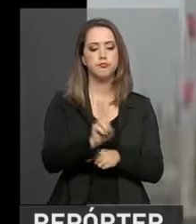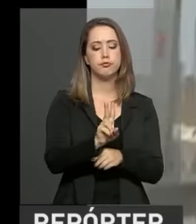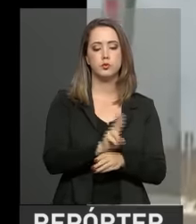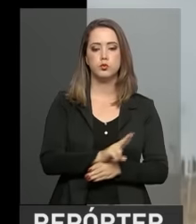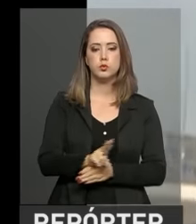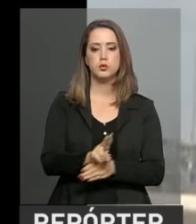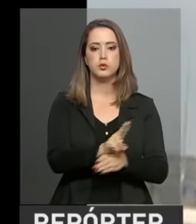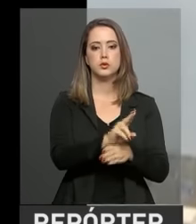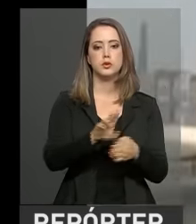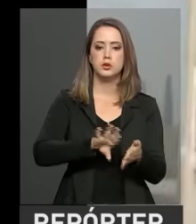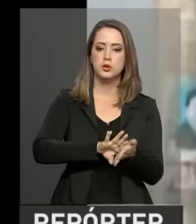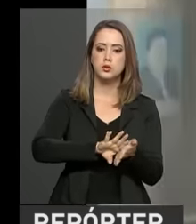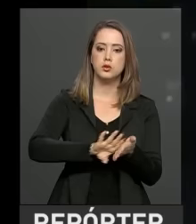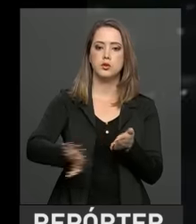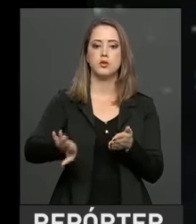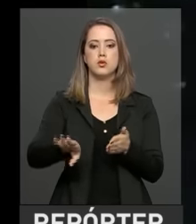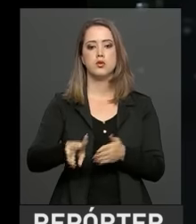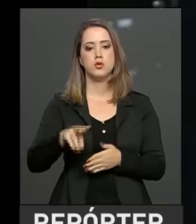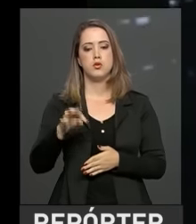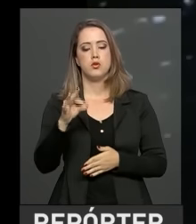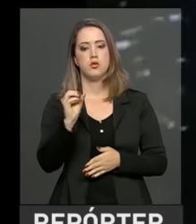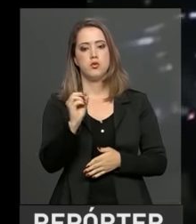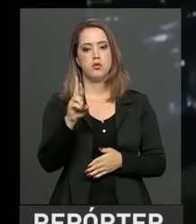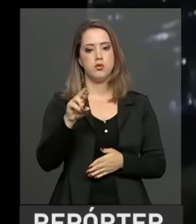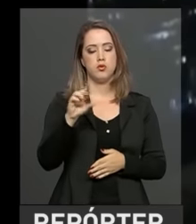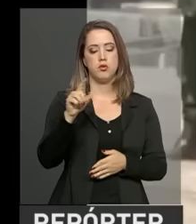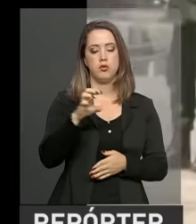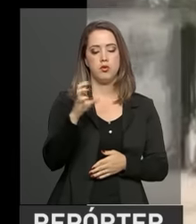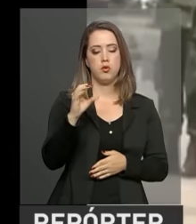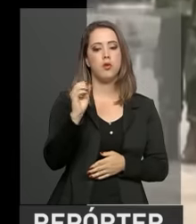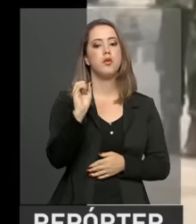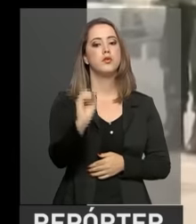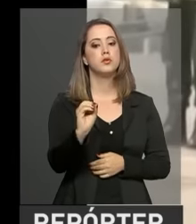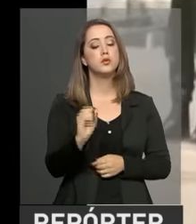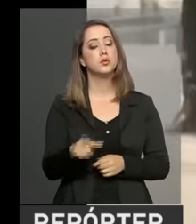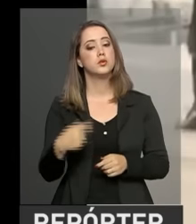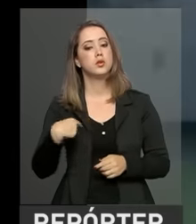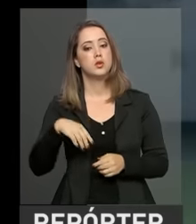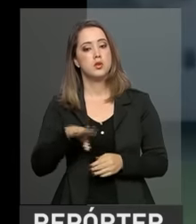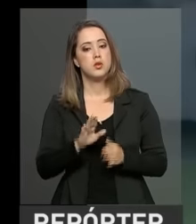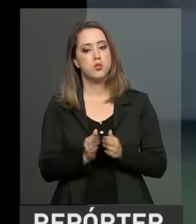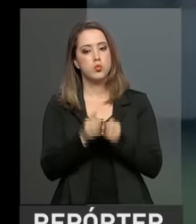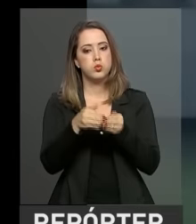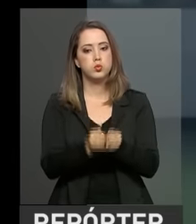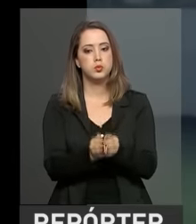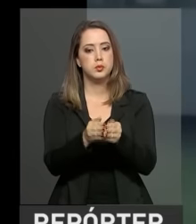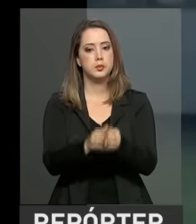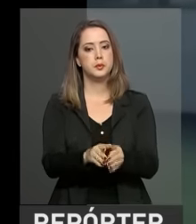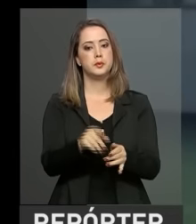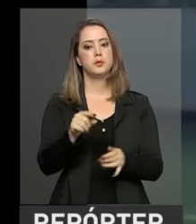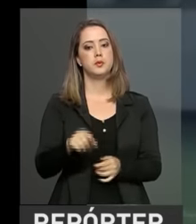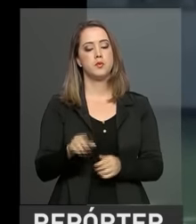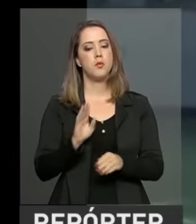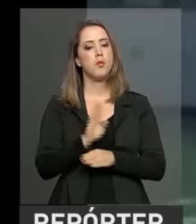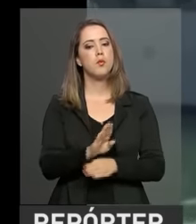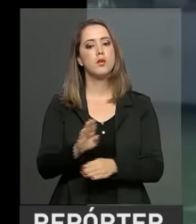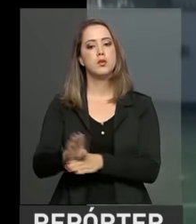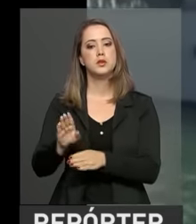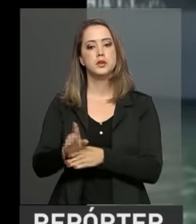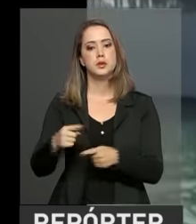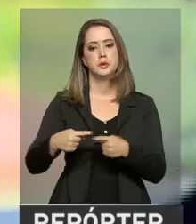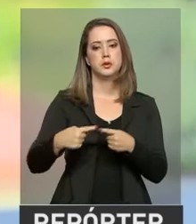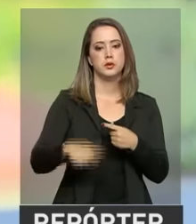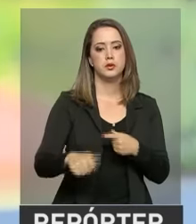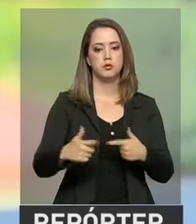forças israelenses do sul do país e a Marinha Brasileira apoia do Líbano no Patrulhamento do mar para evitar a entrada de armas